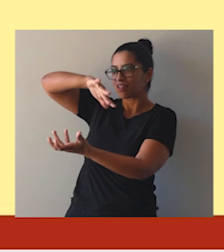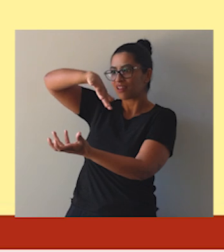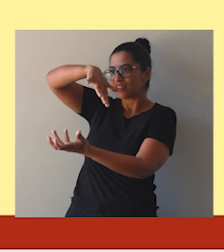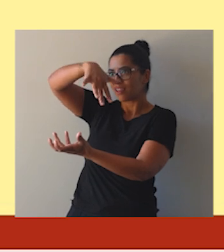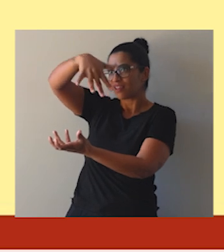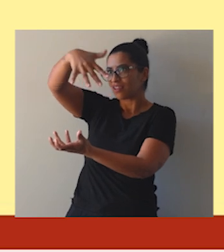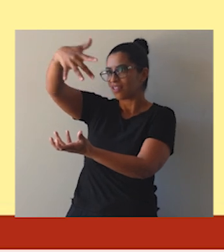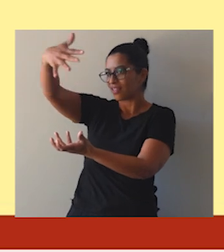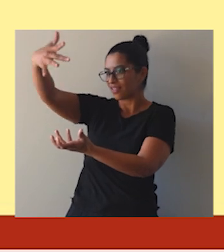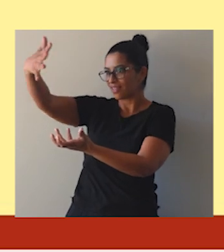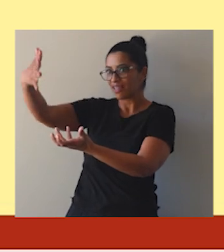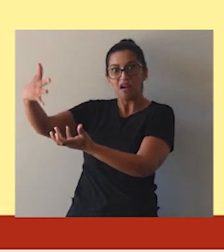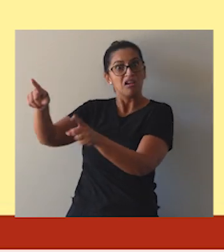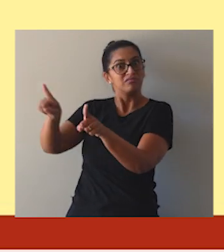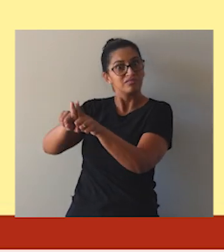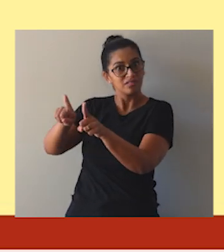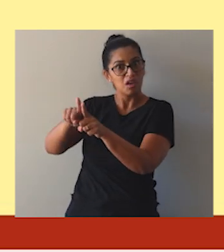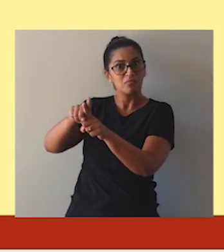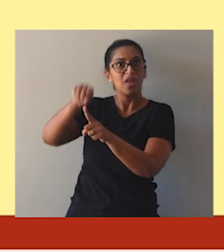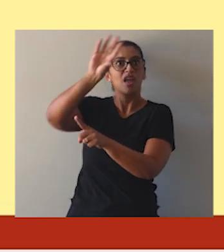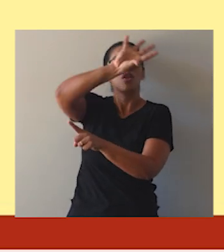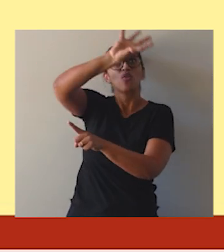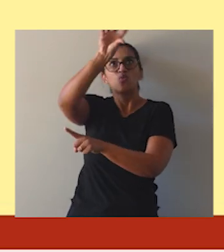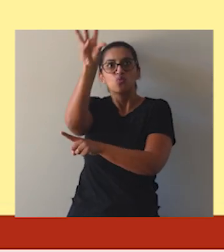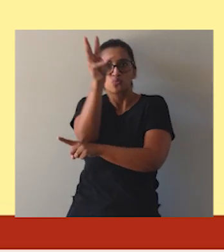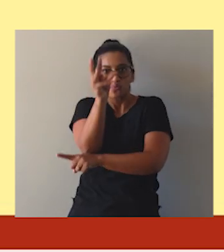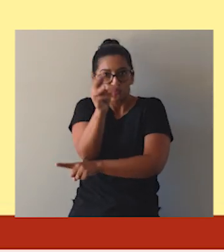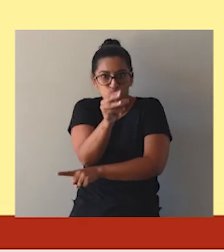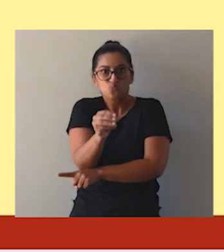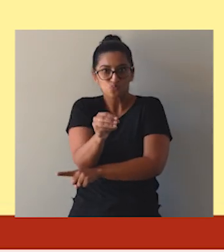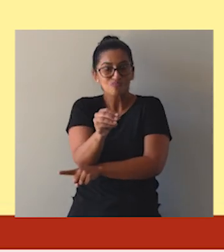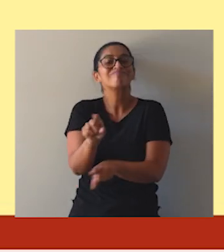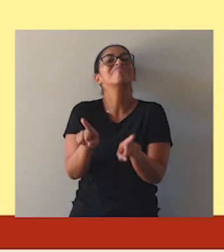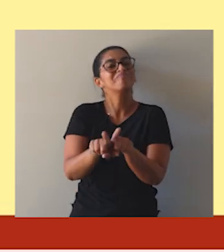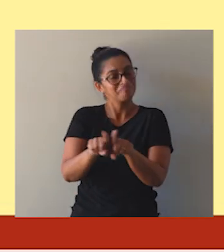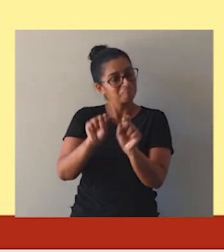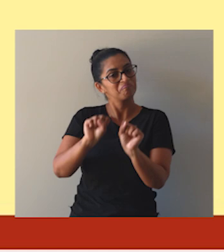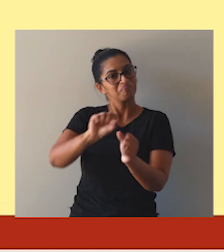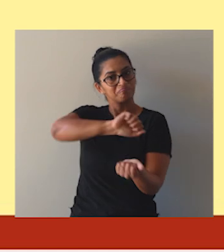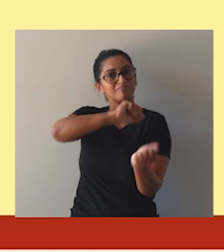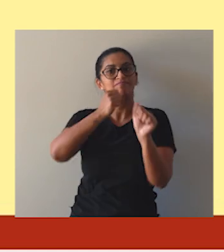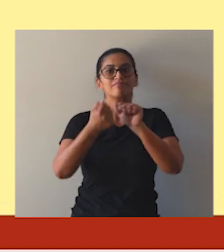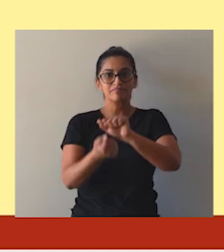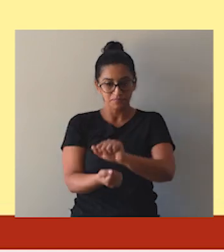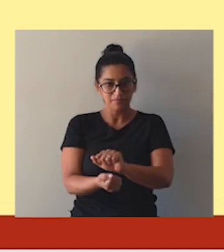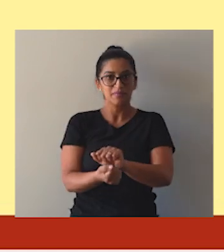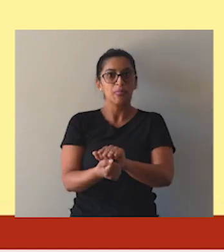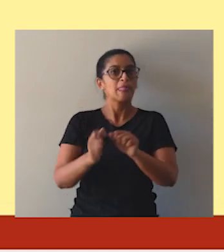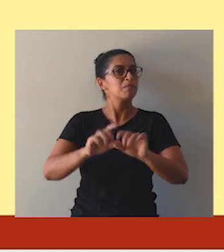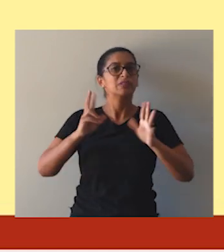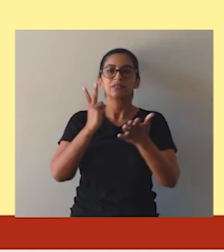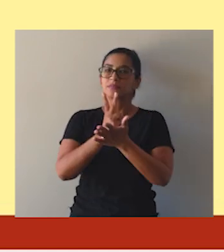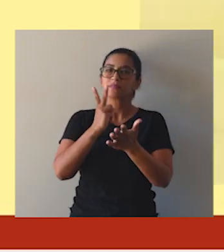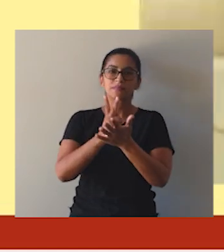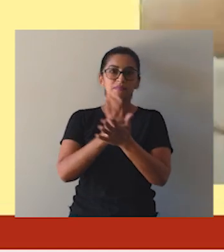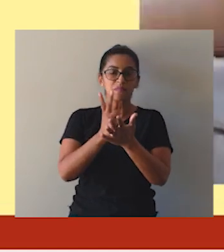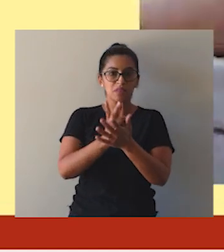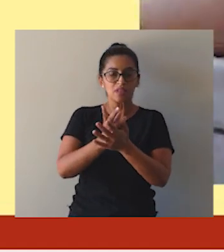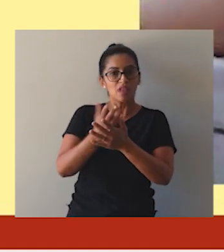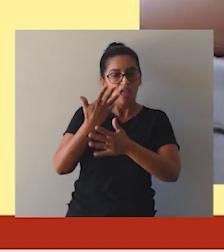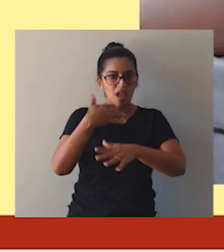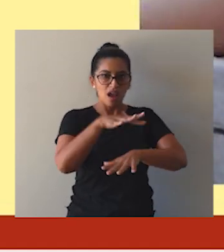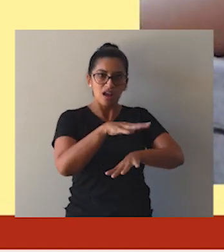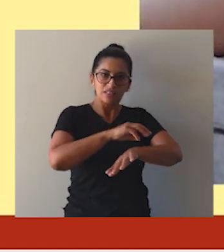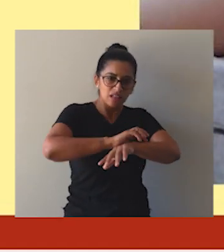com tinta puff, né, que fica em relevo para que a criança sinta os formatos dos mapas.